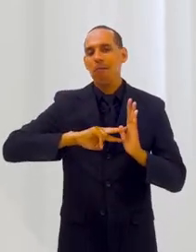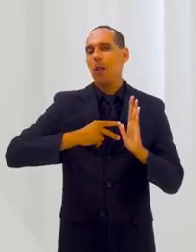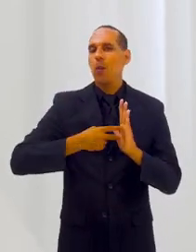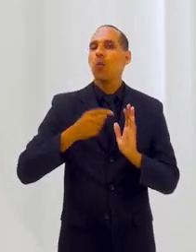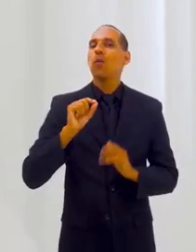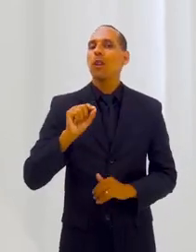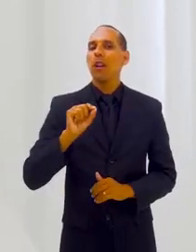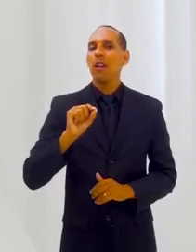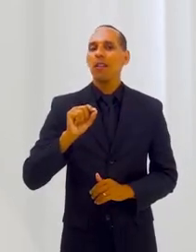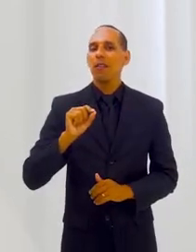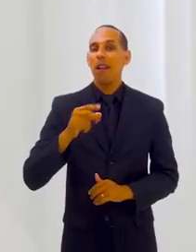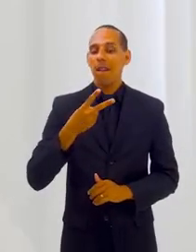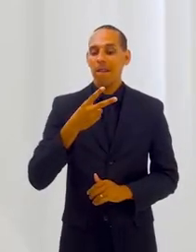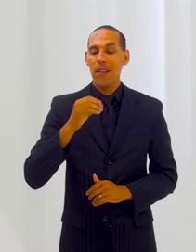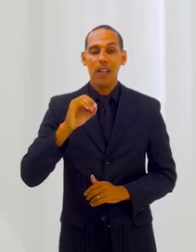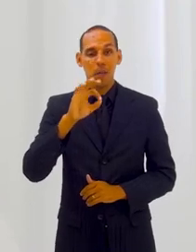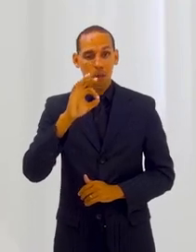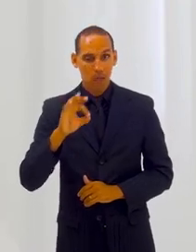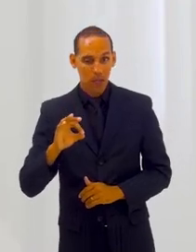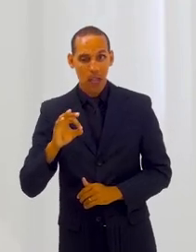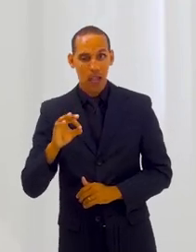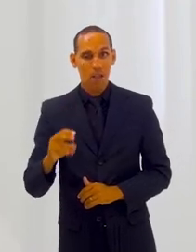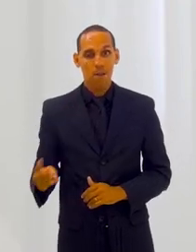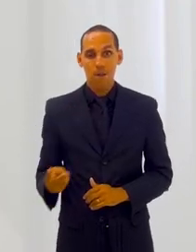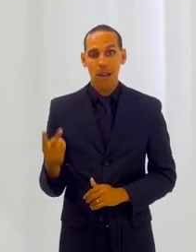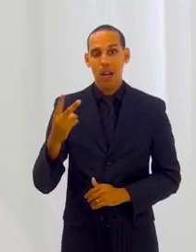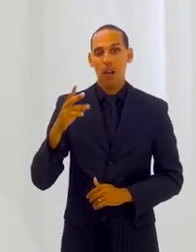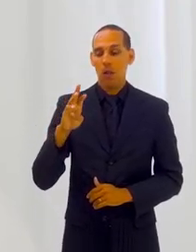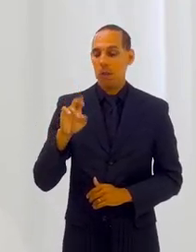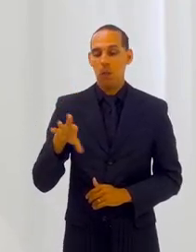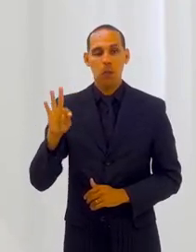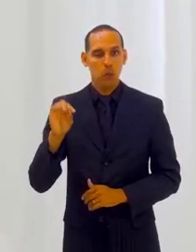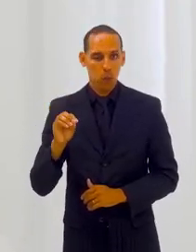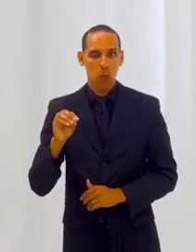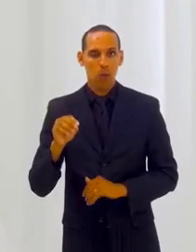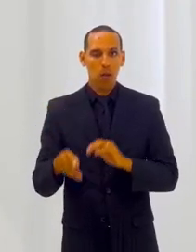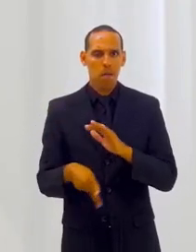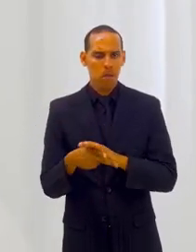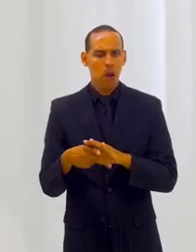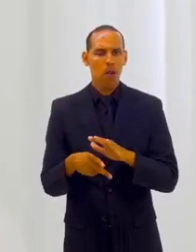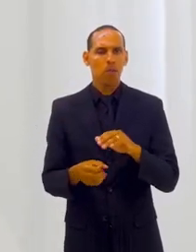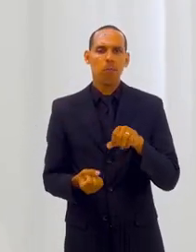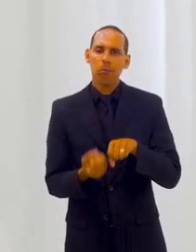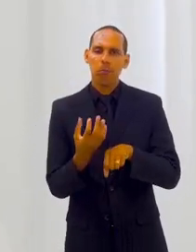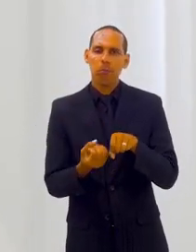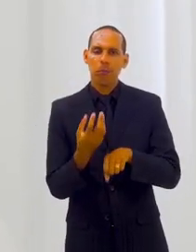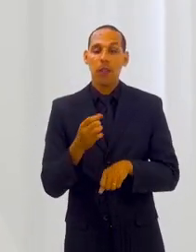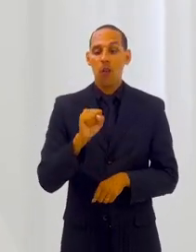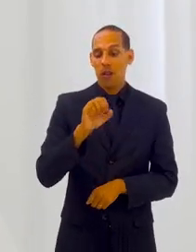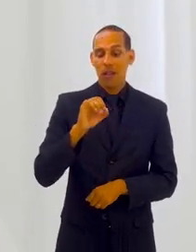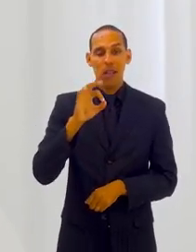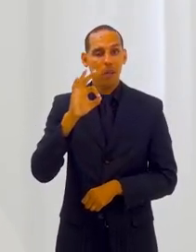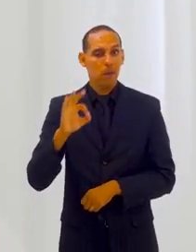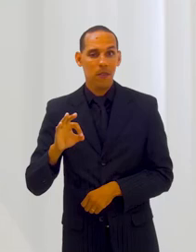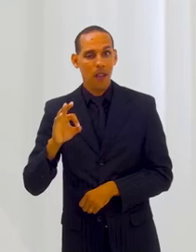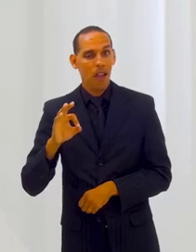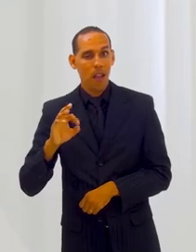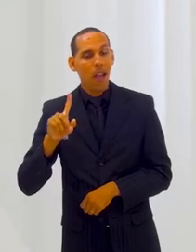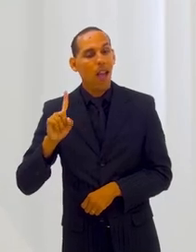significa 20% do valor bruto da produção. 80% do valor da produção